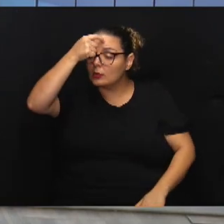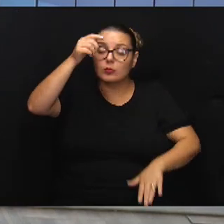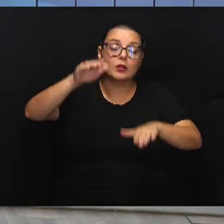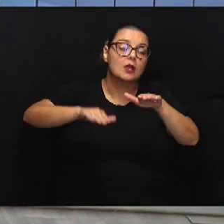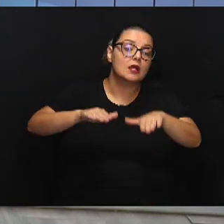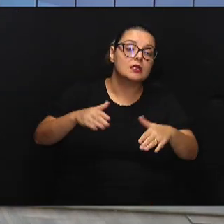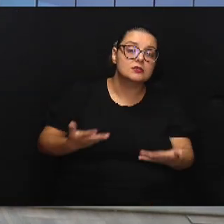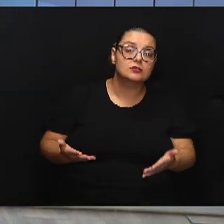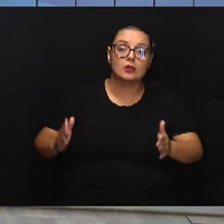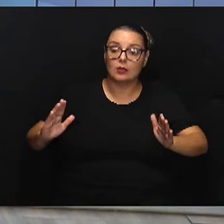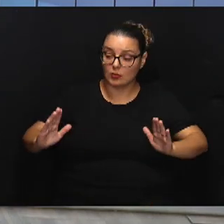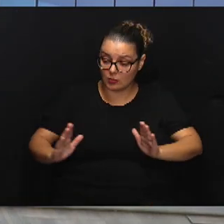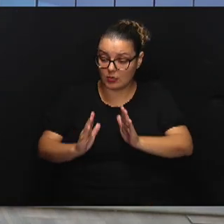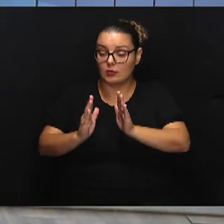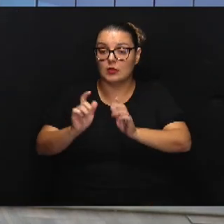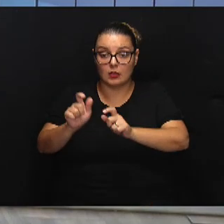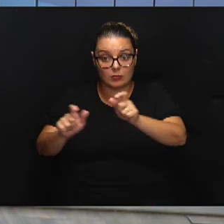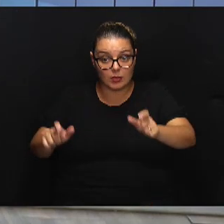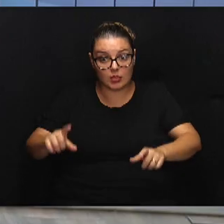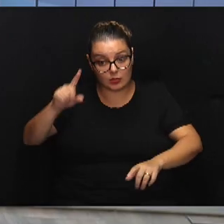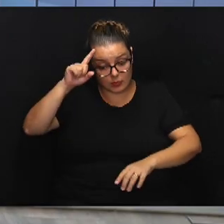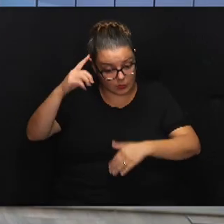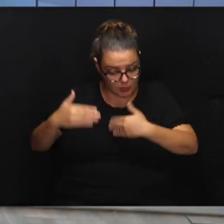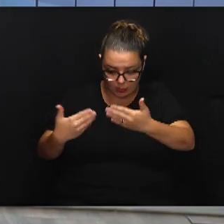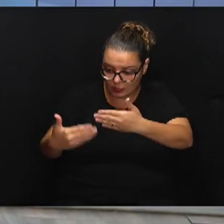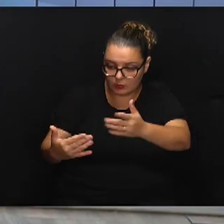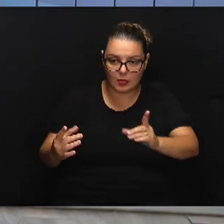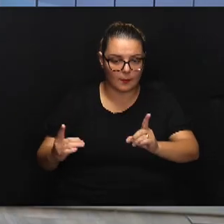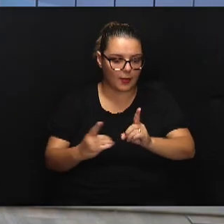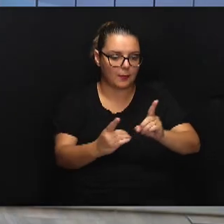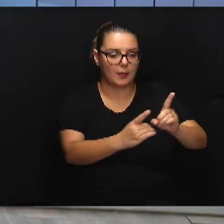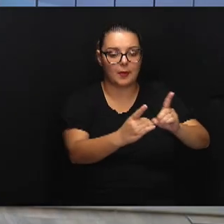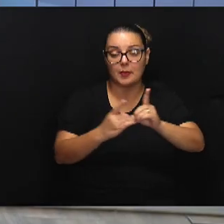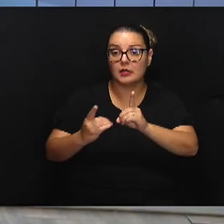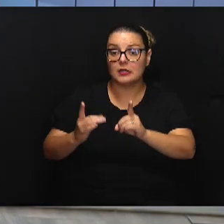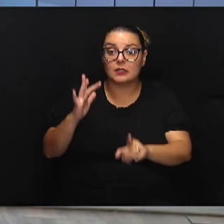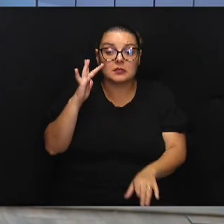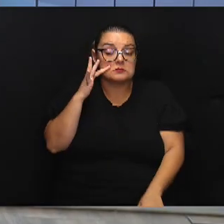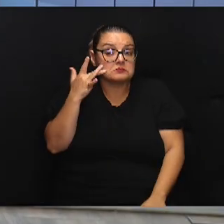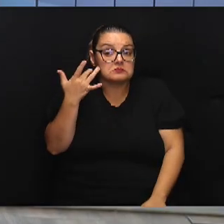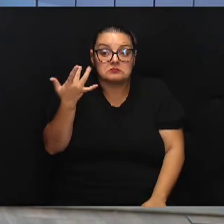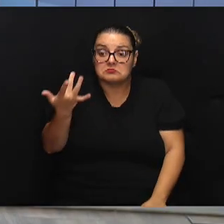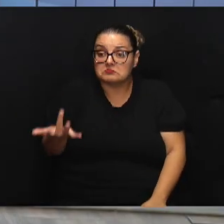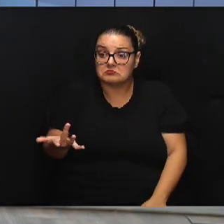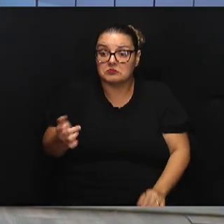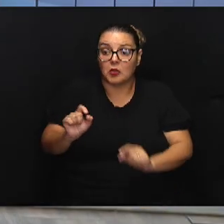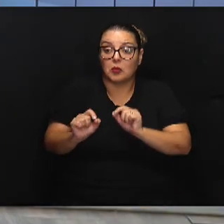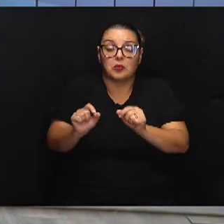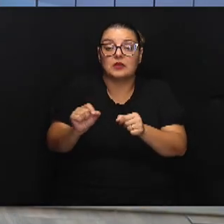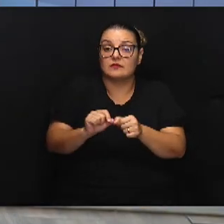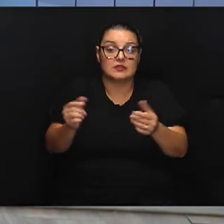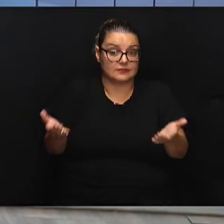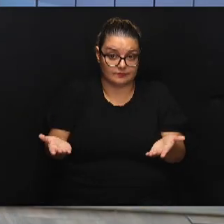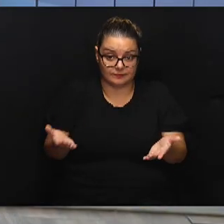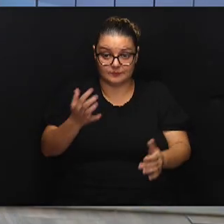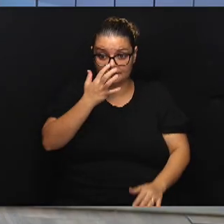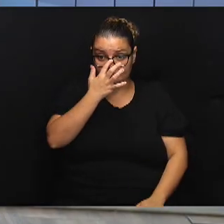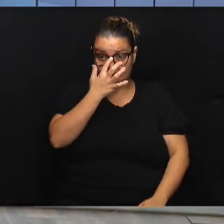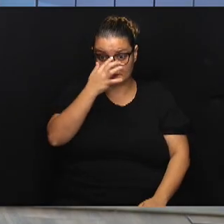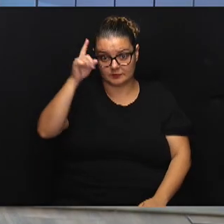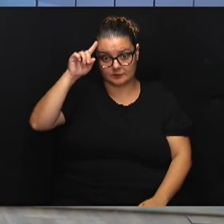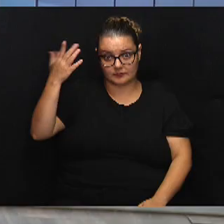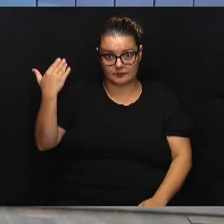elas enfrentam pessoas, estão diante de pessoas que não sabem o que fazer. Um dia eu entrei no